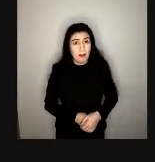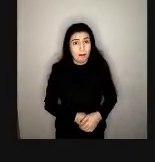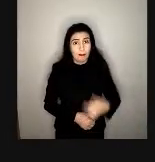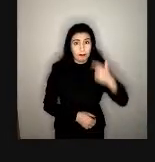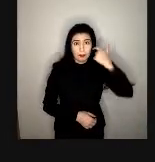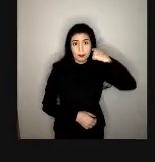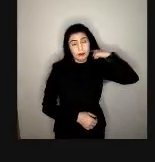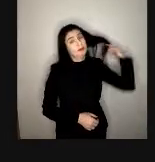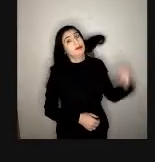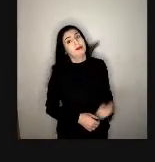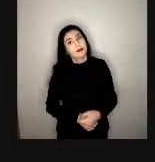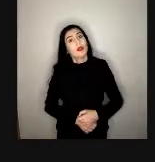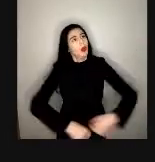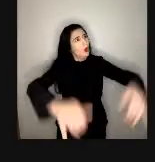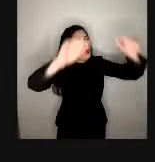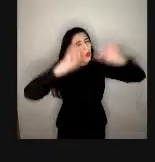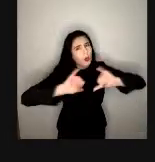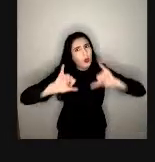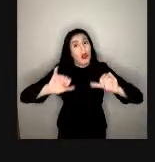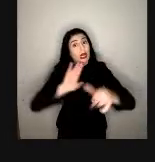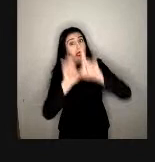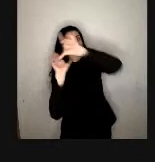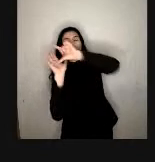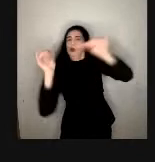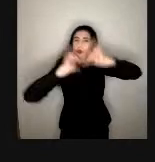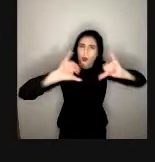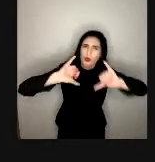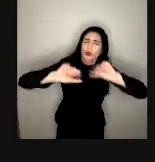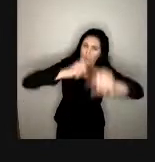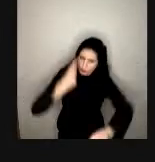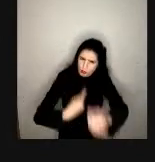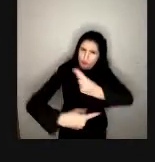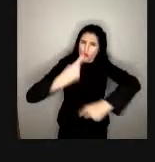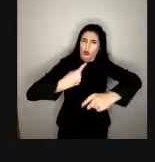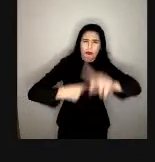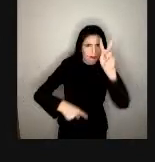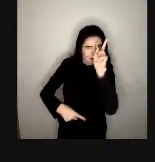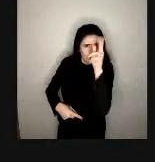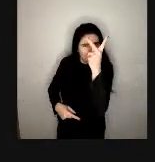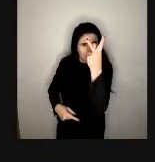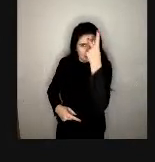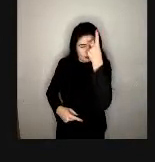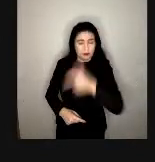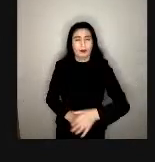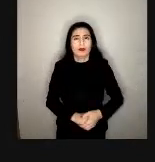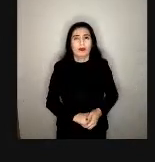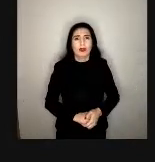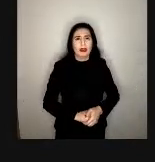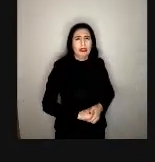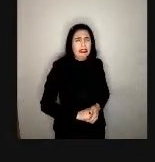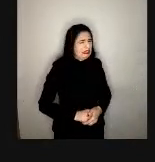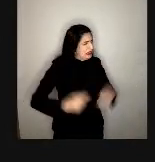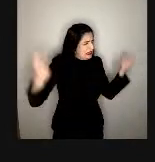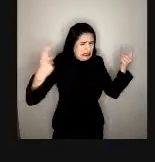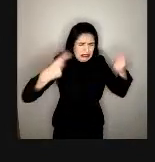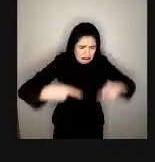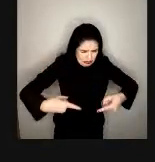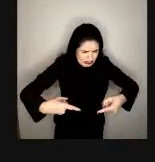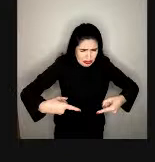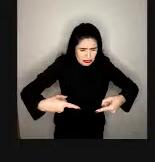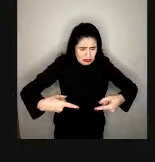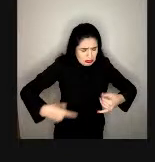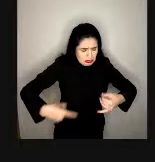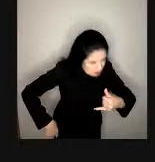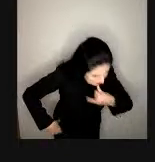de superação, de como é que transforma veneno em remédio, como é que eu transformo uma situação tão desafiadora numa oportunidade